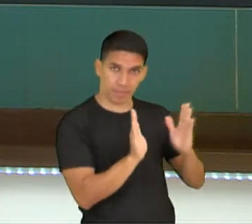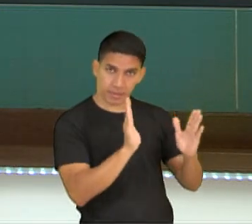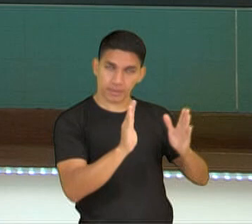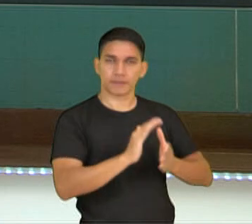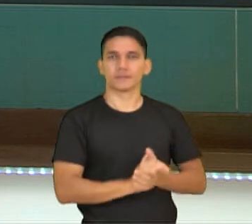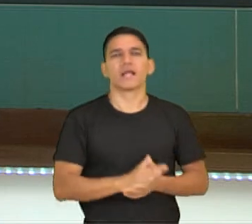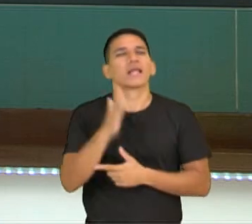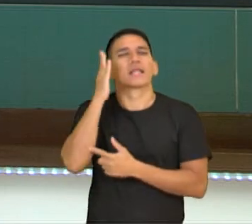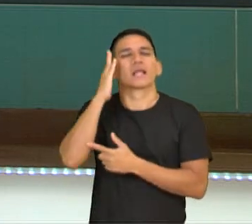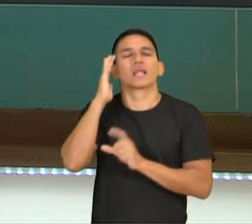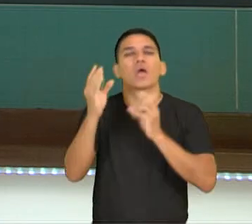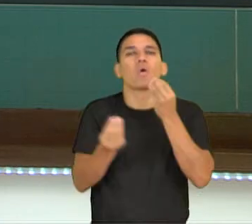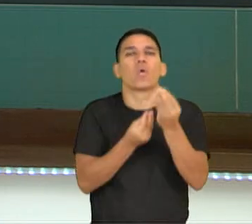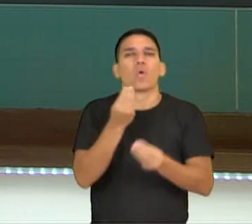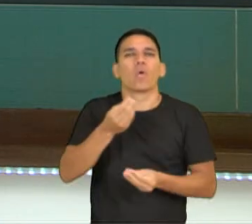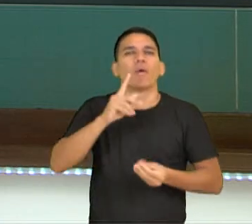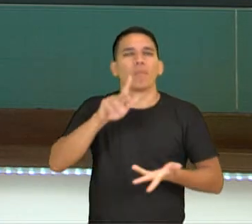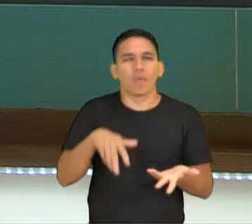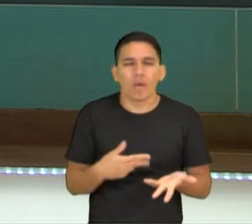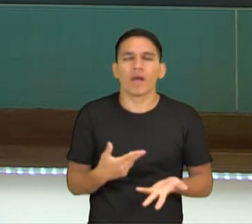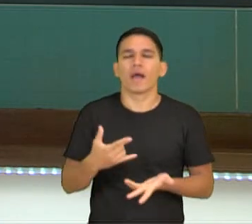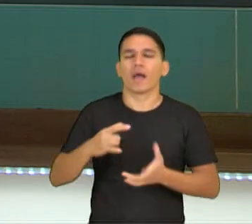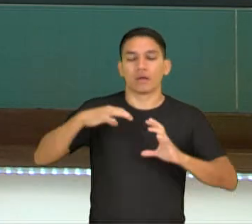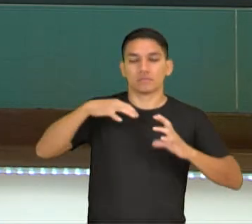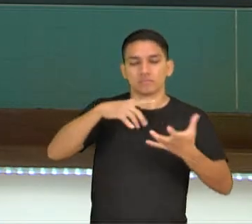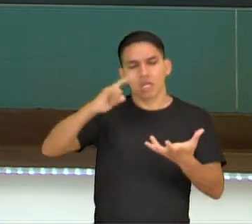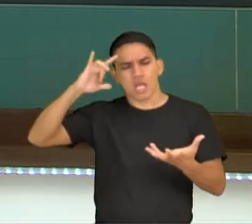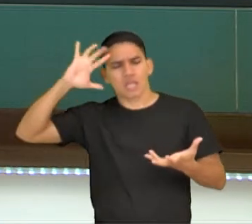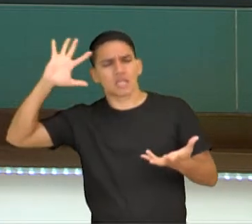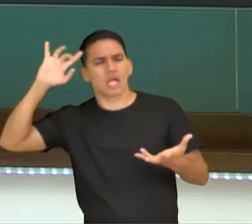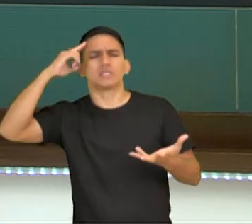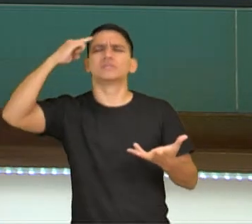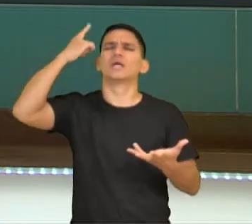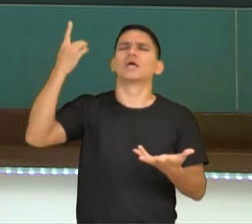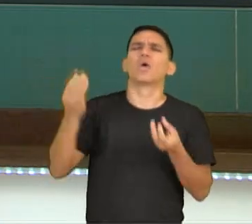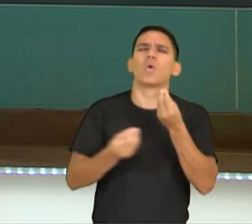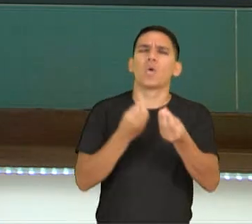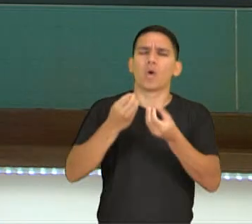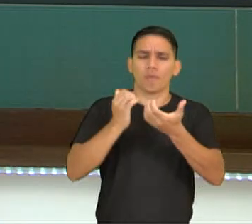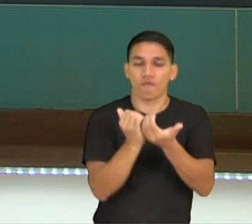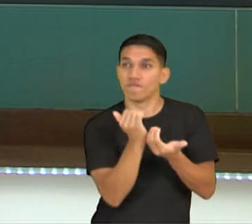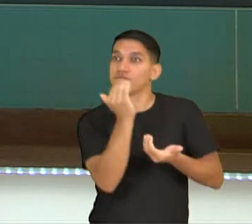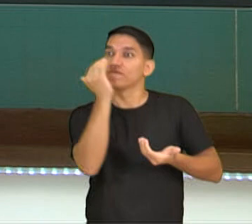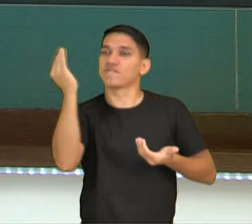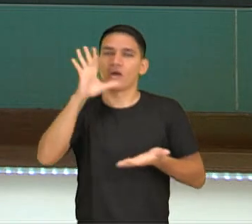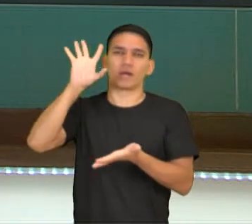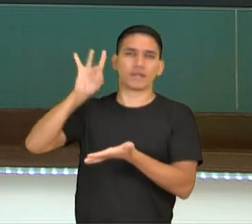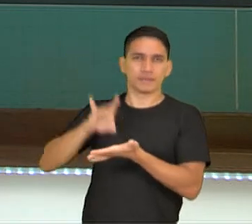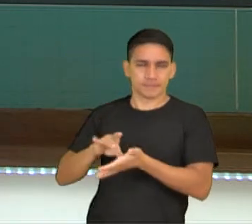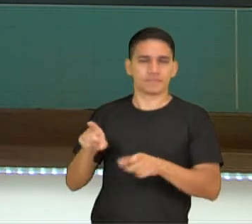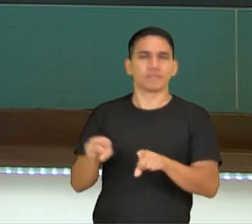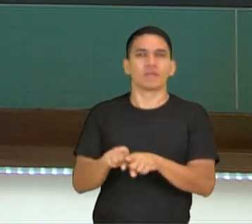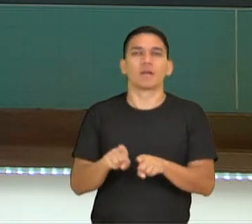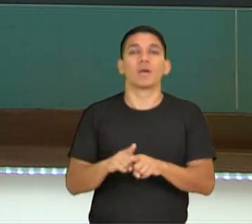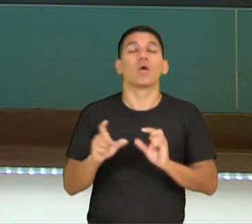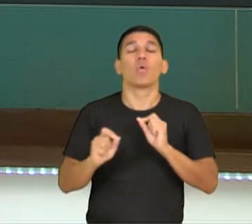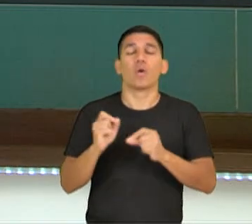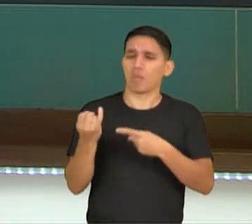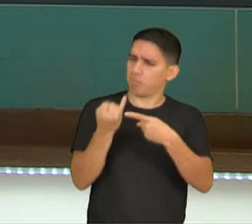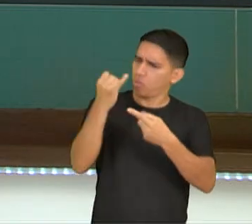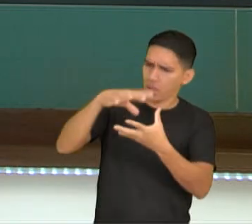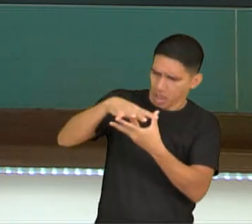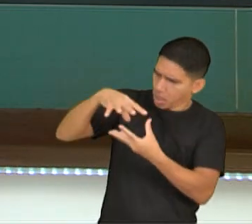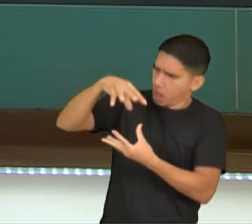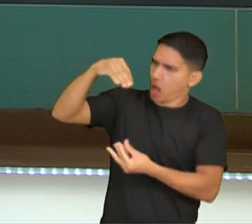por exemplo, a questão do mundo das ideias, entender essa transcendentalidade, a importância da alma em relação